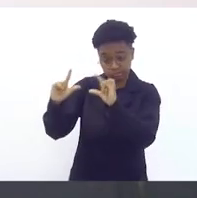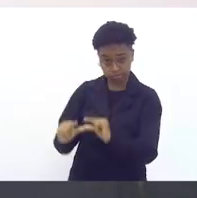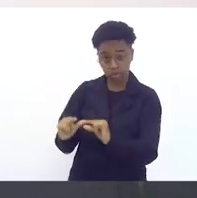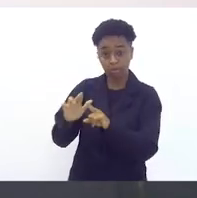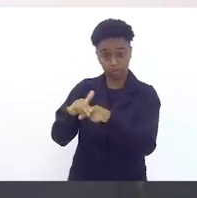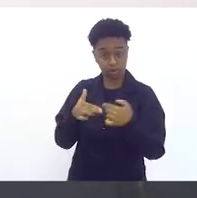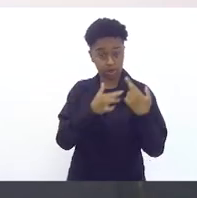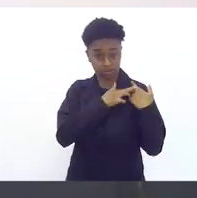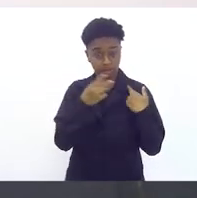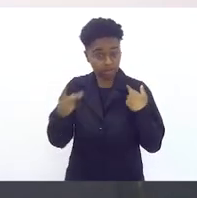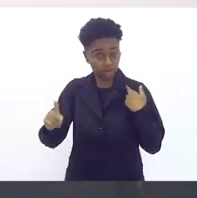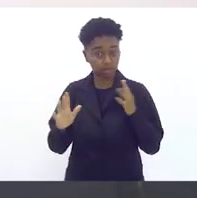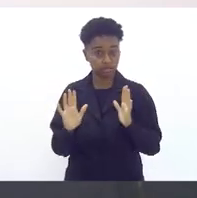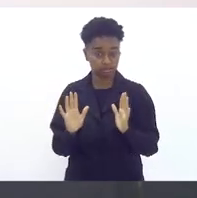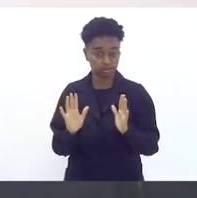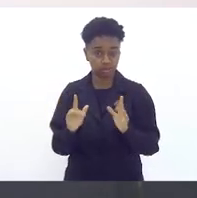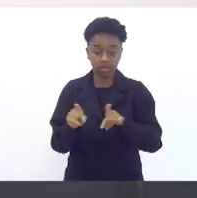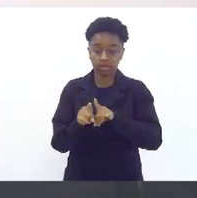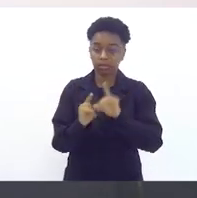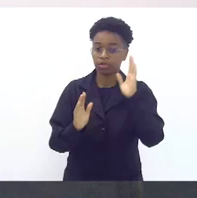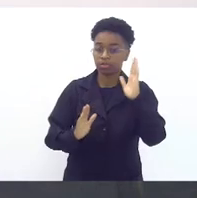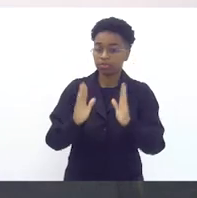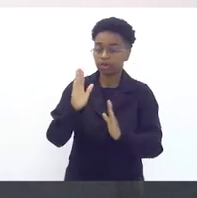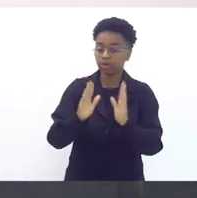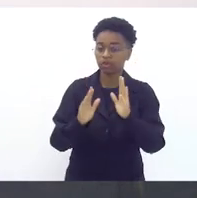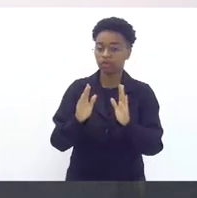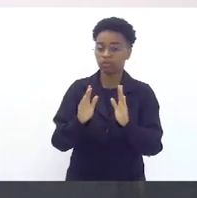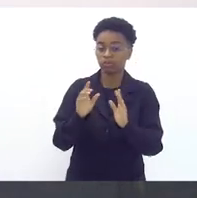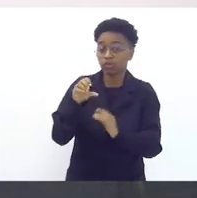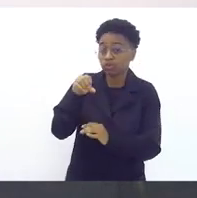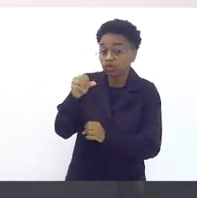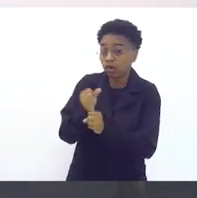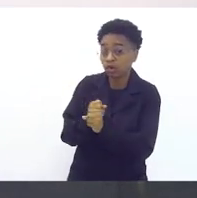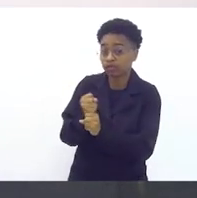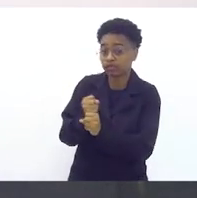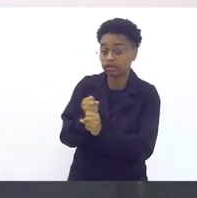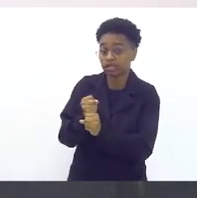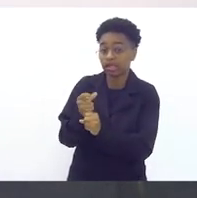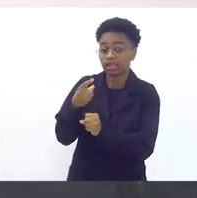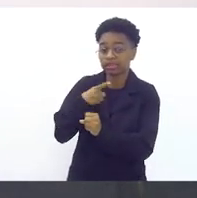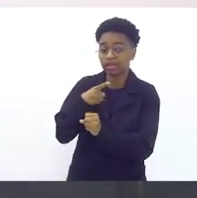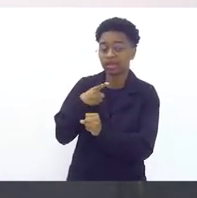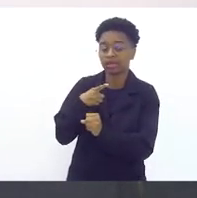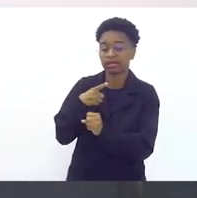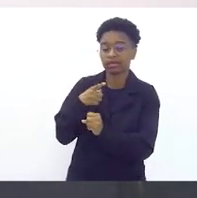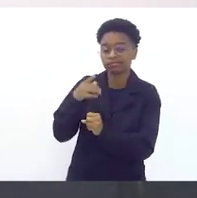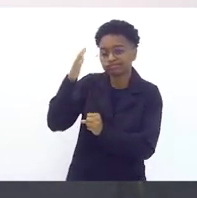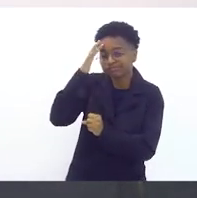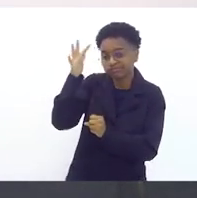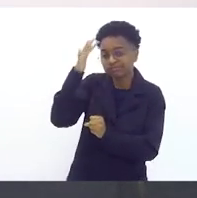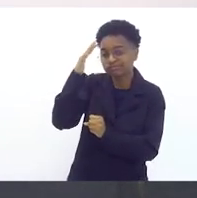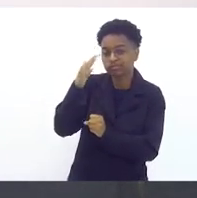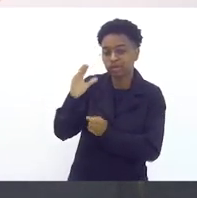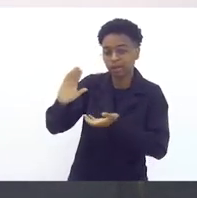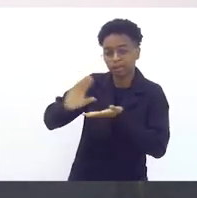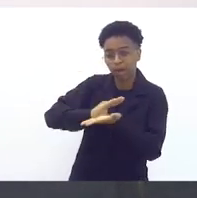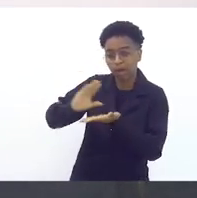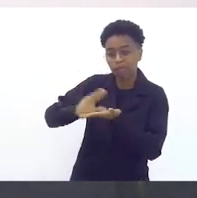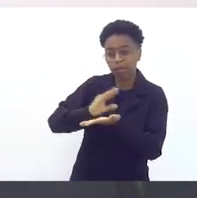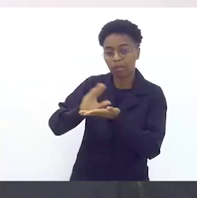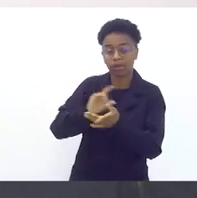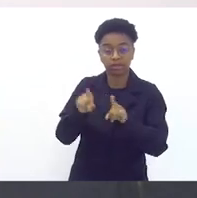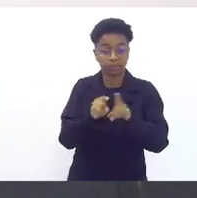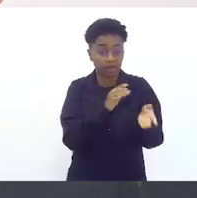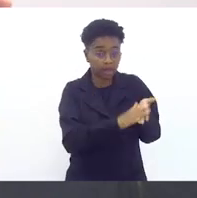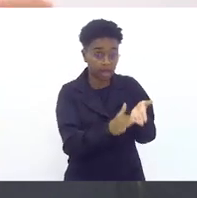deles. Nós, num regime de recuperação fiscal de 9 anos, não tinha previsões de receita e despesa.